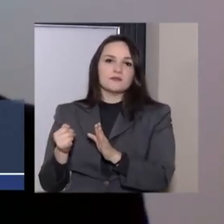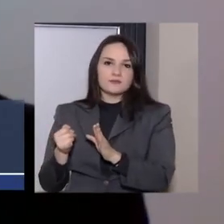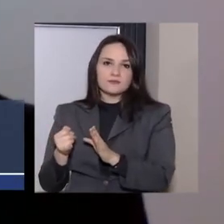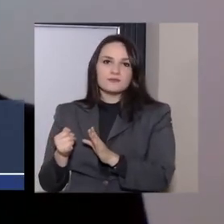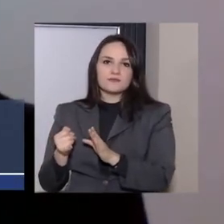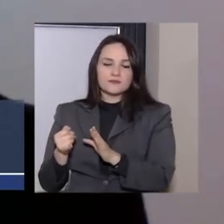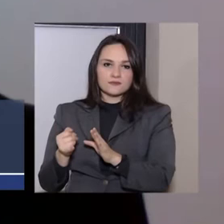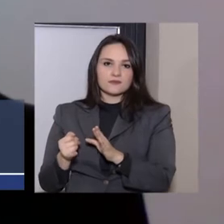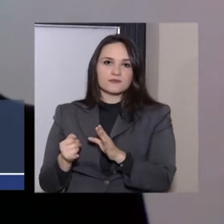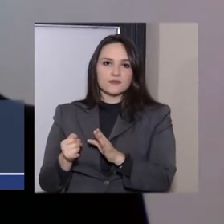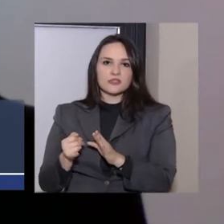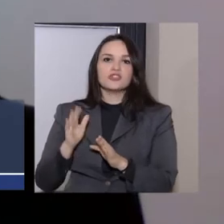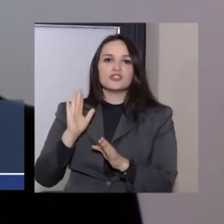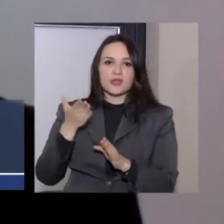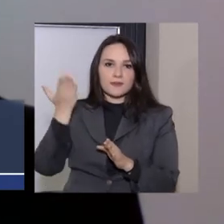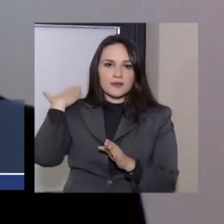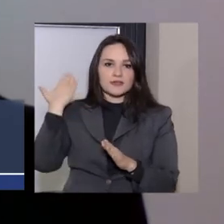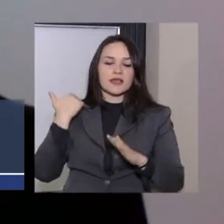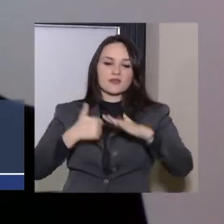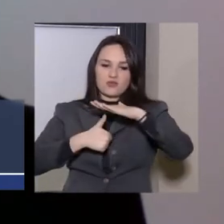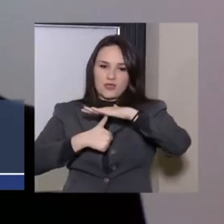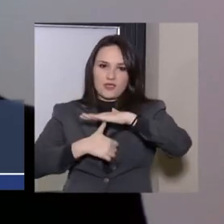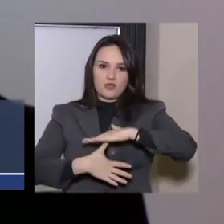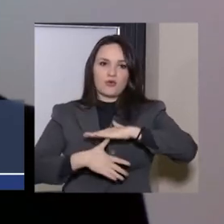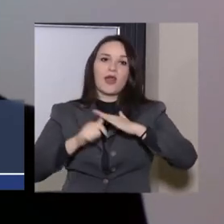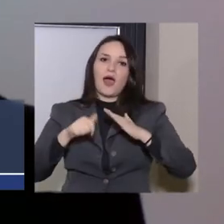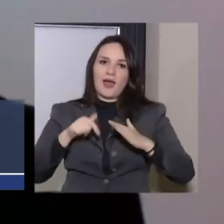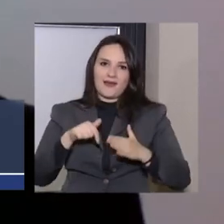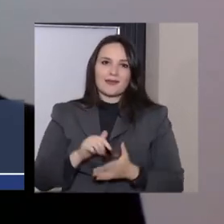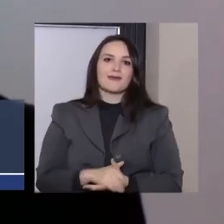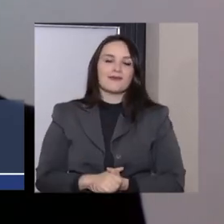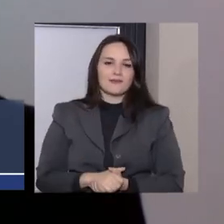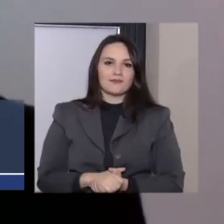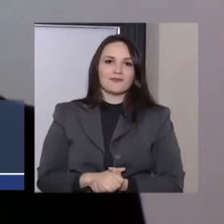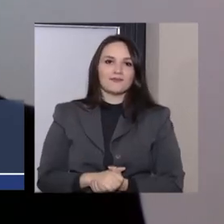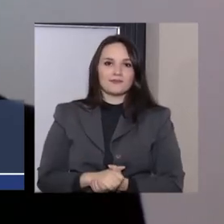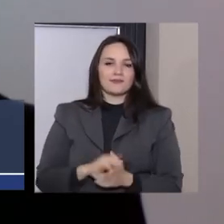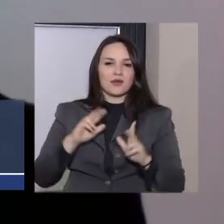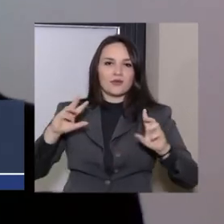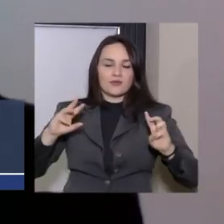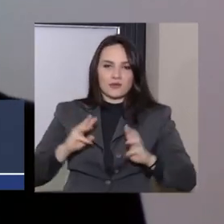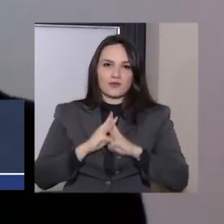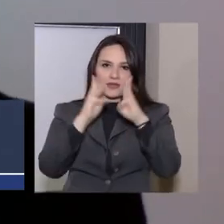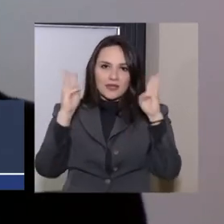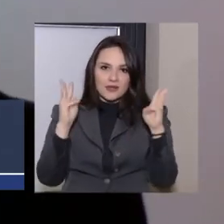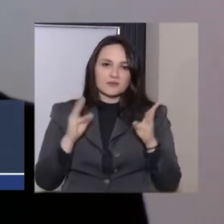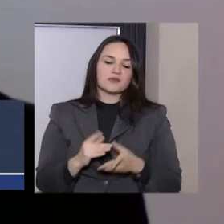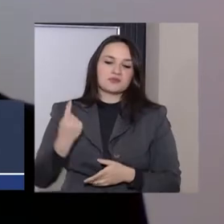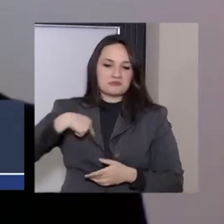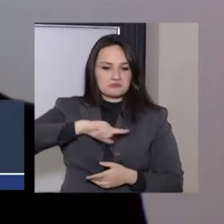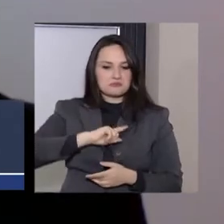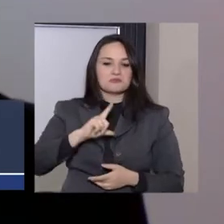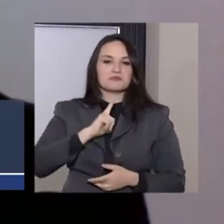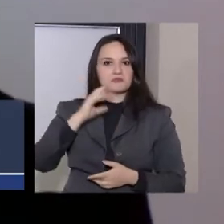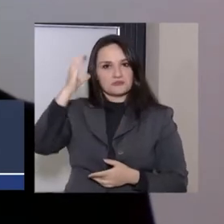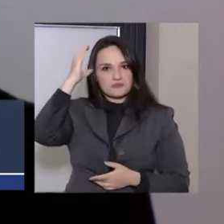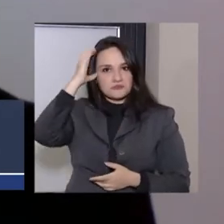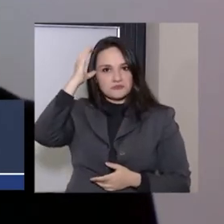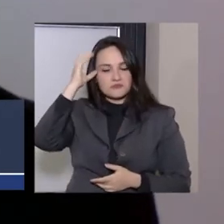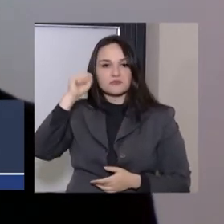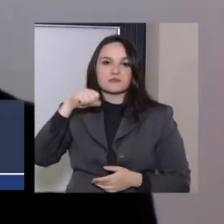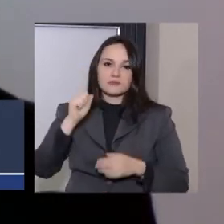no passado, a pró-reitoria acadêmica da Uniderp. Então, temos a plena consciência que